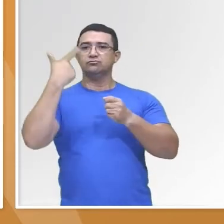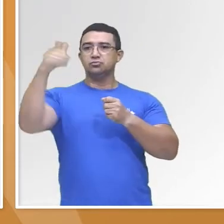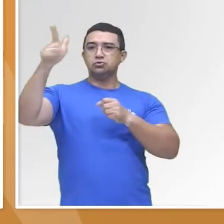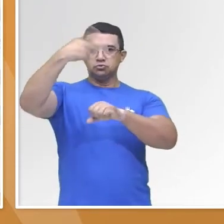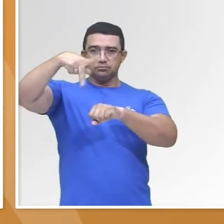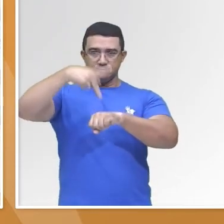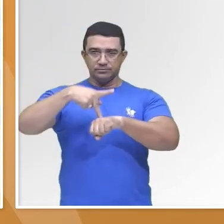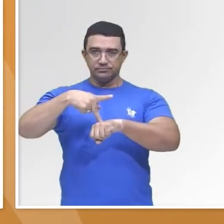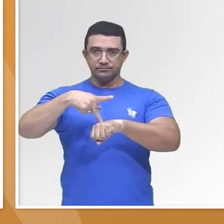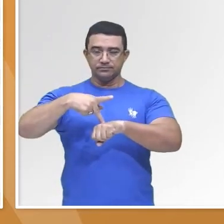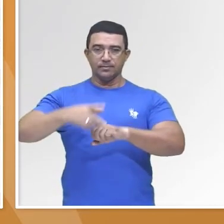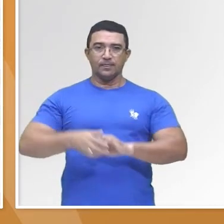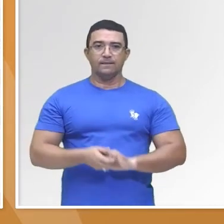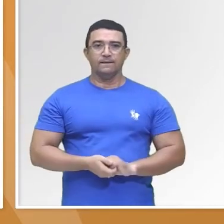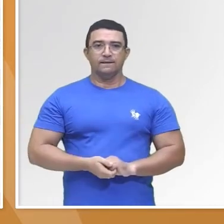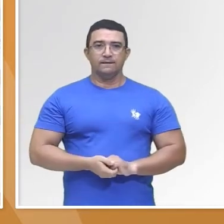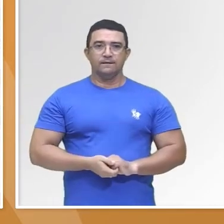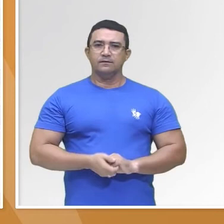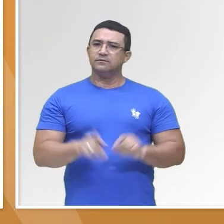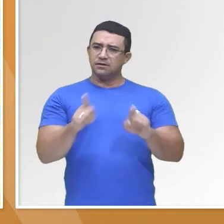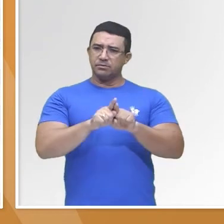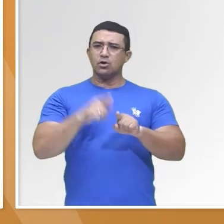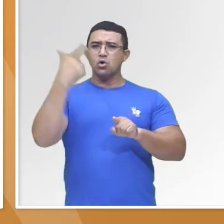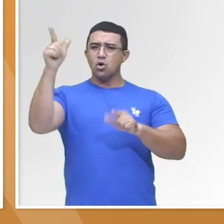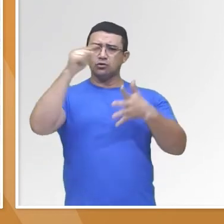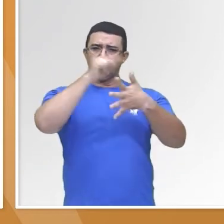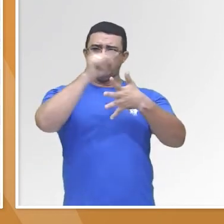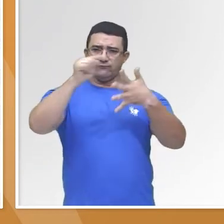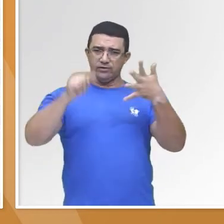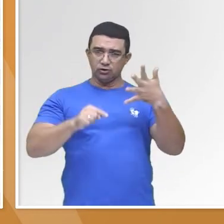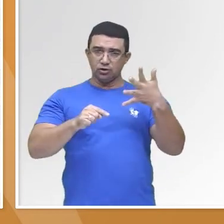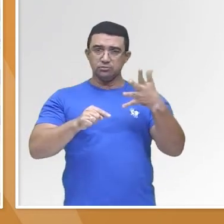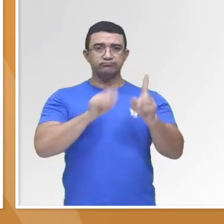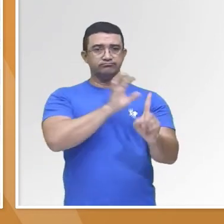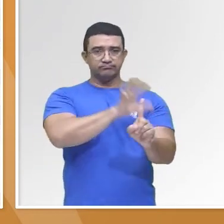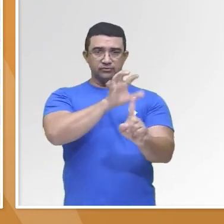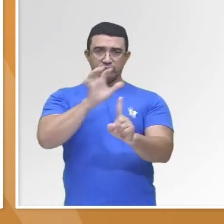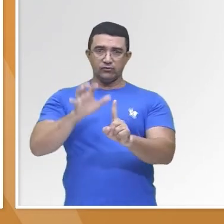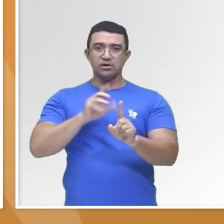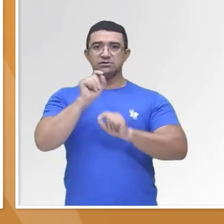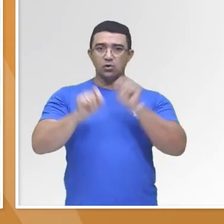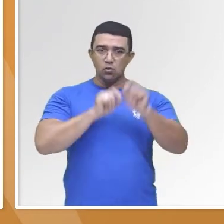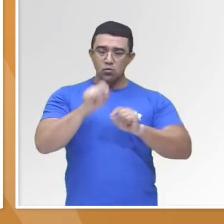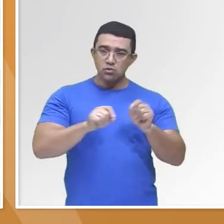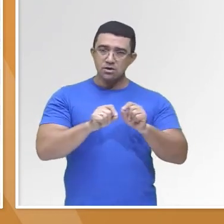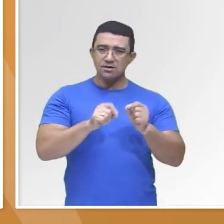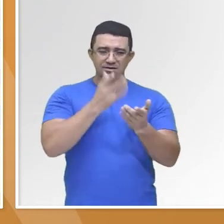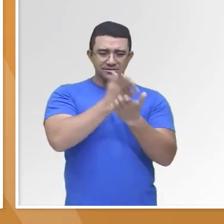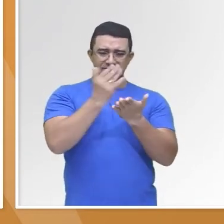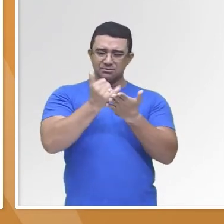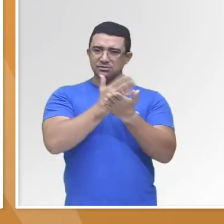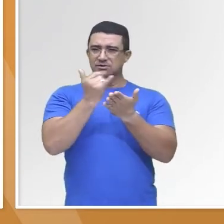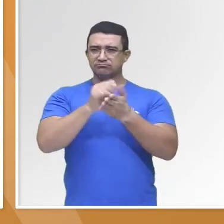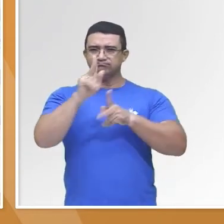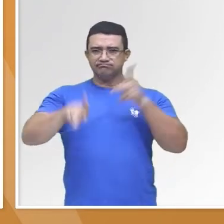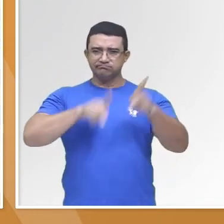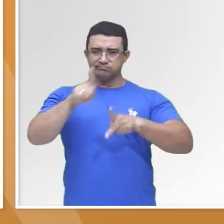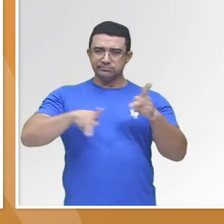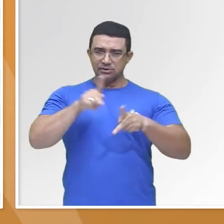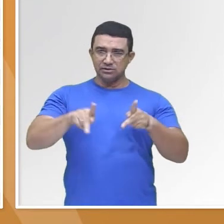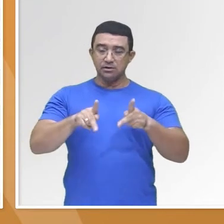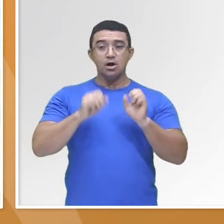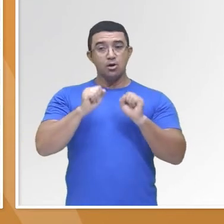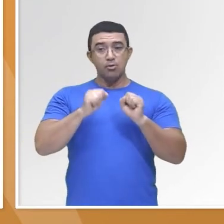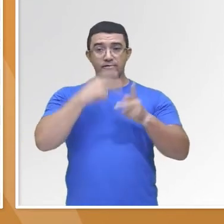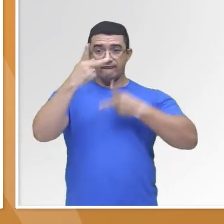algumas áreas. Mas também temos outros fatores, tá, que vão influenciar essa distribuição da população. Nós podemos